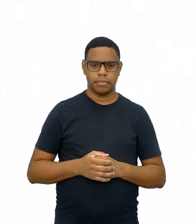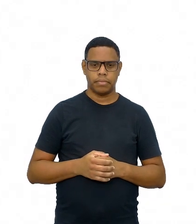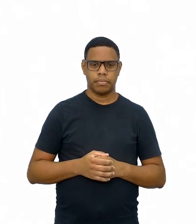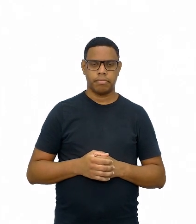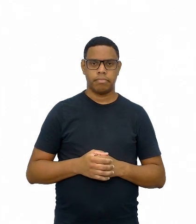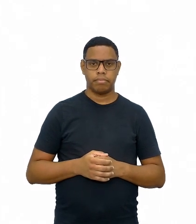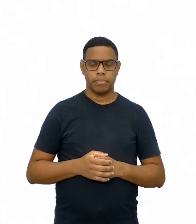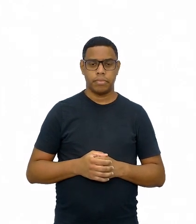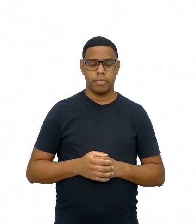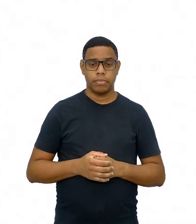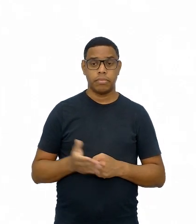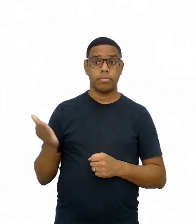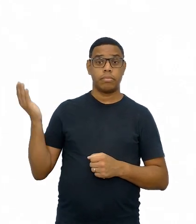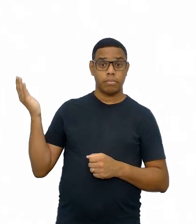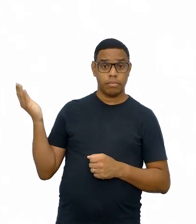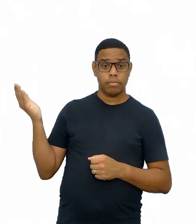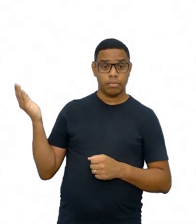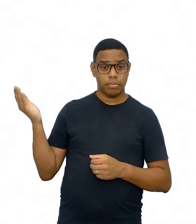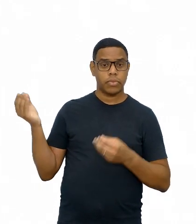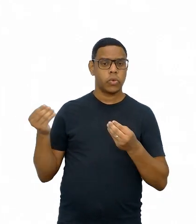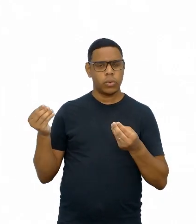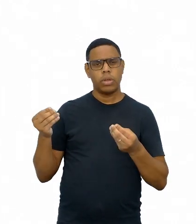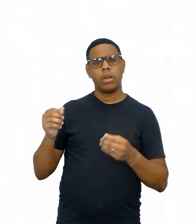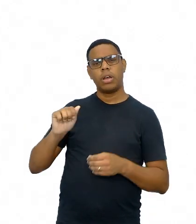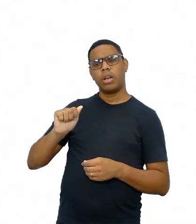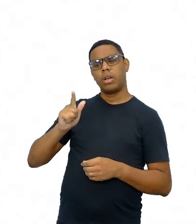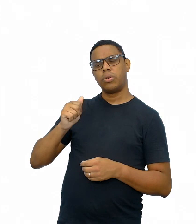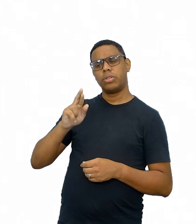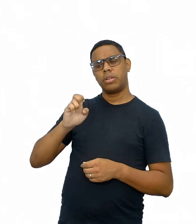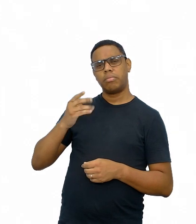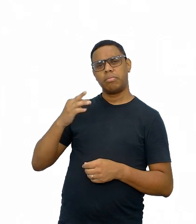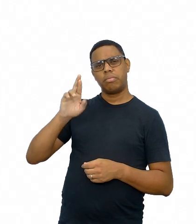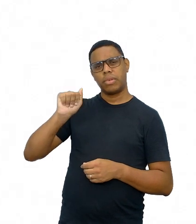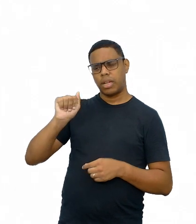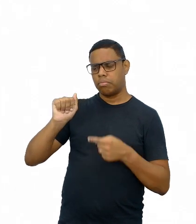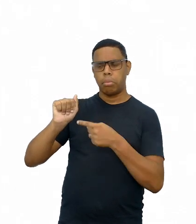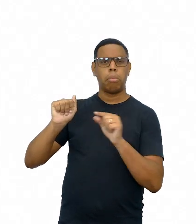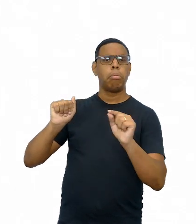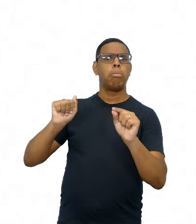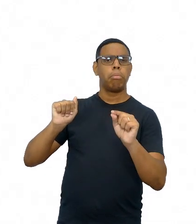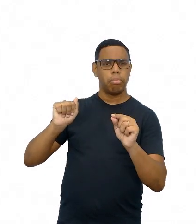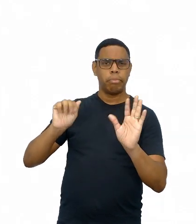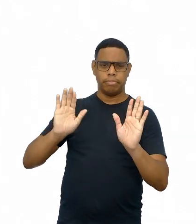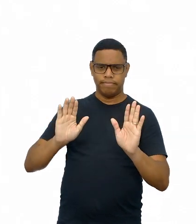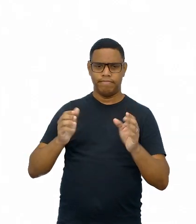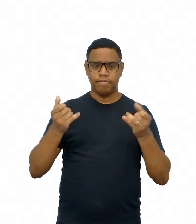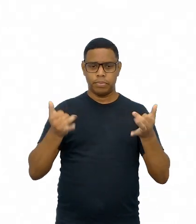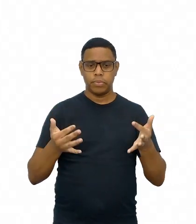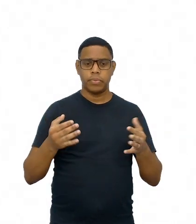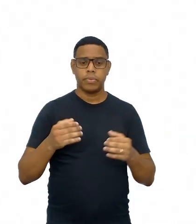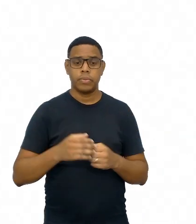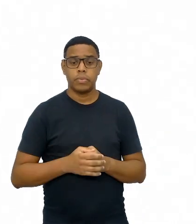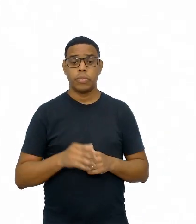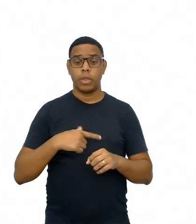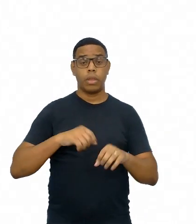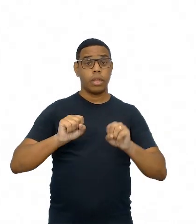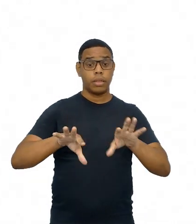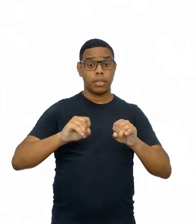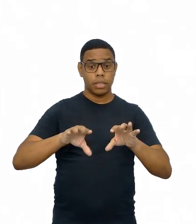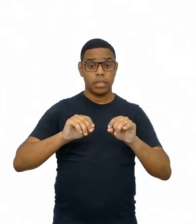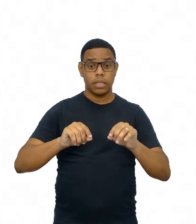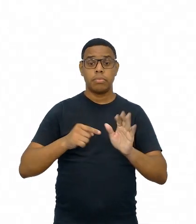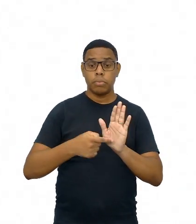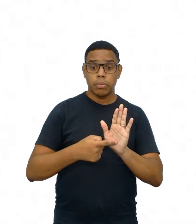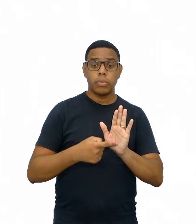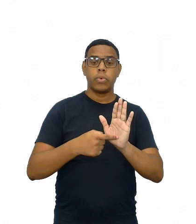Então, aqui, né, o que faz a álgebra, né? Então, vamos lá. Então, o ensino da álgebra, ela trata das,